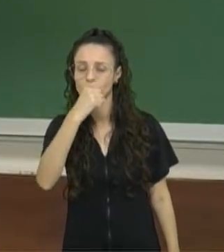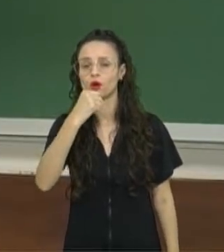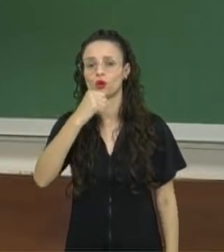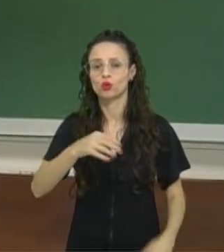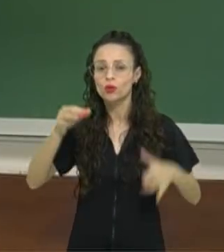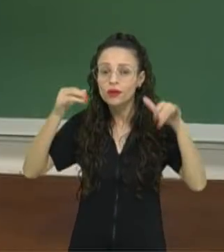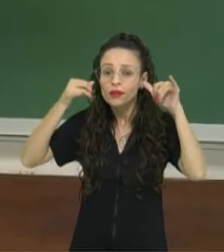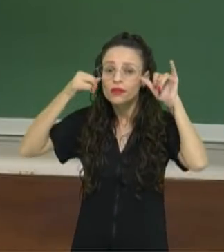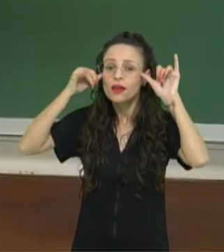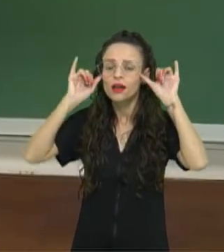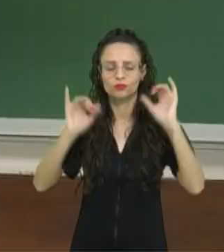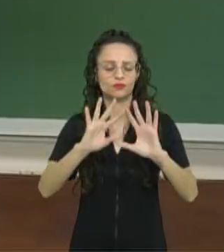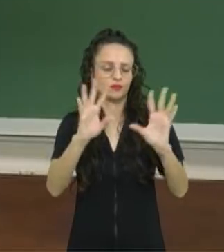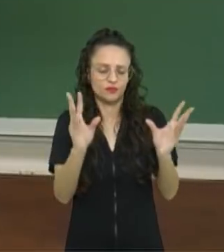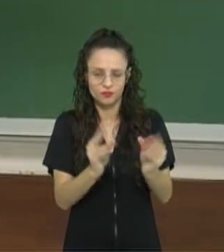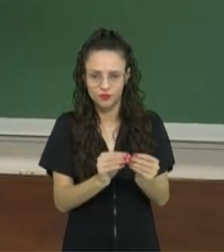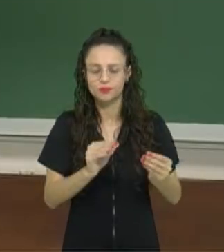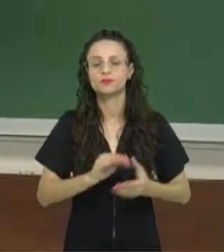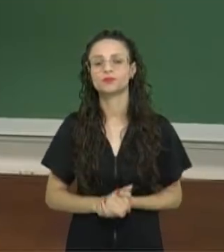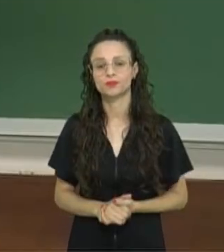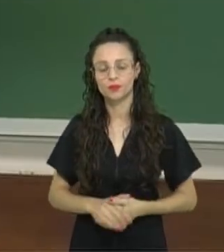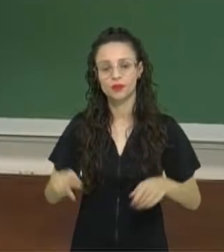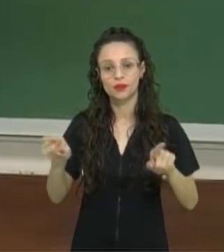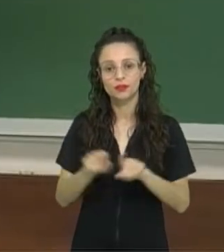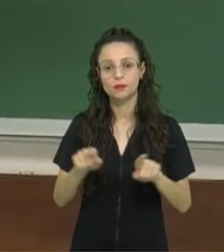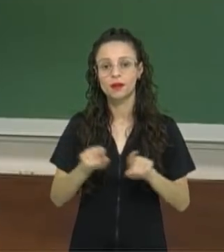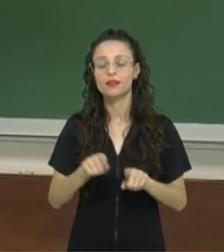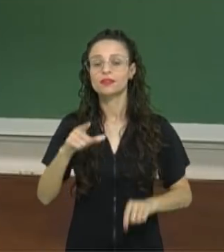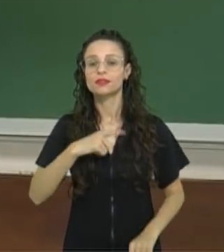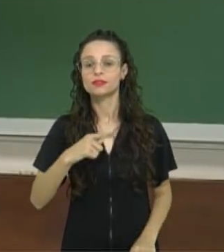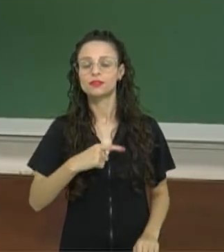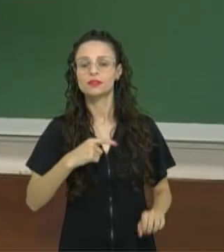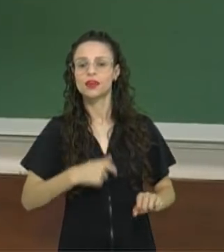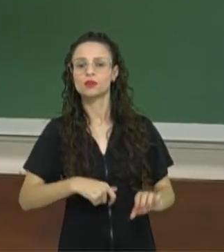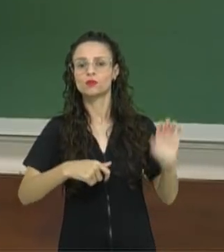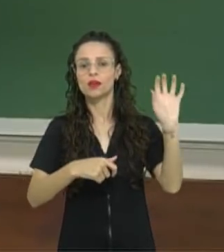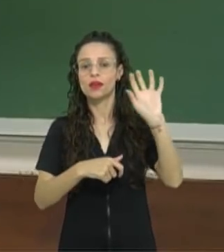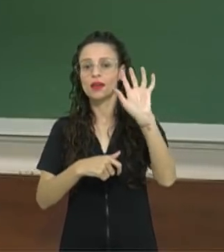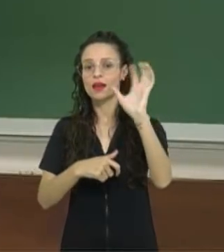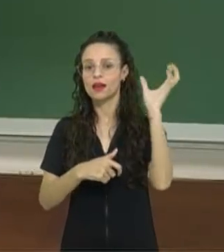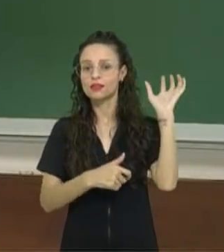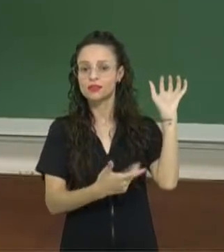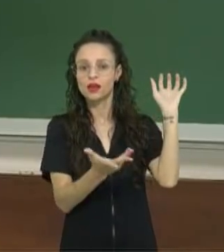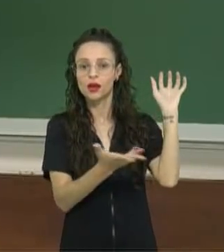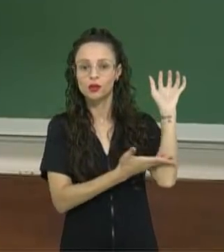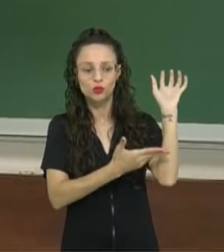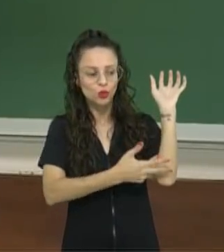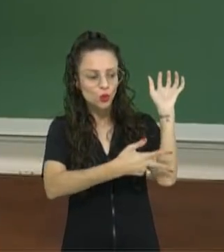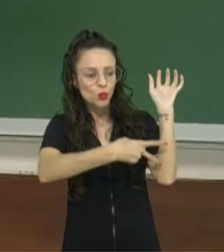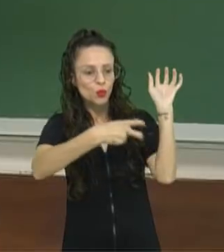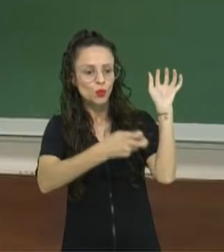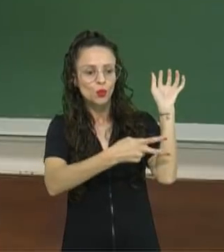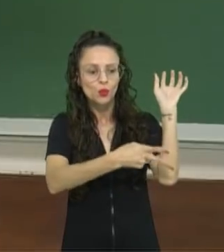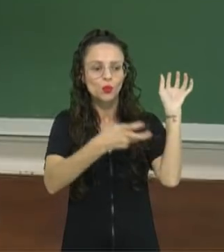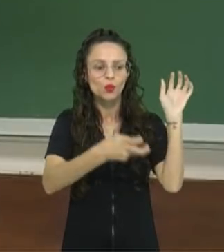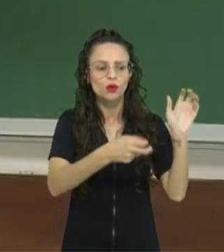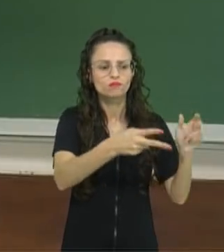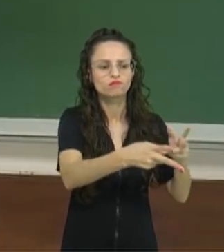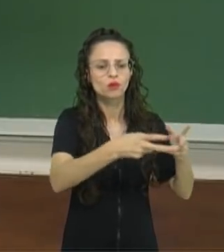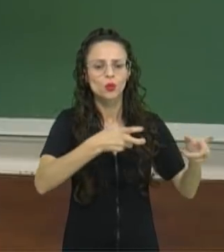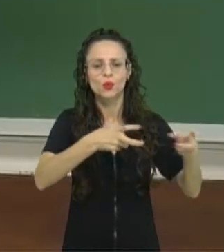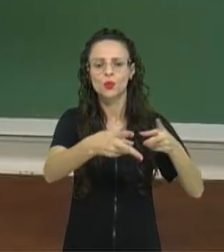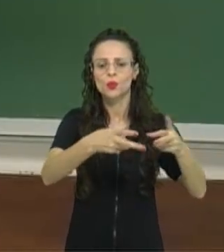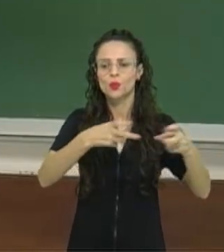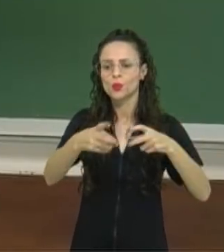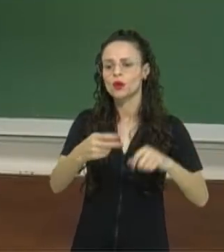de gados, enfim. E o extrativismo é quando o ser humano faz a coleta dos